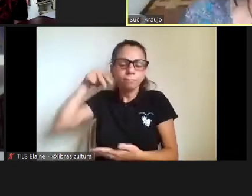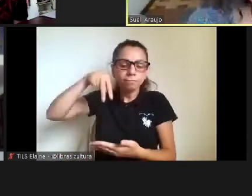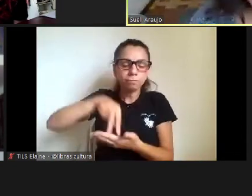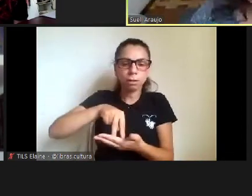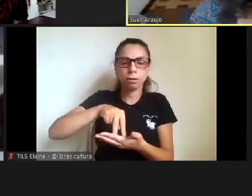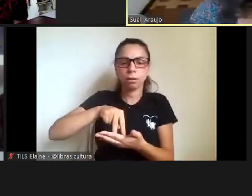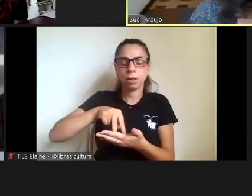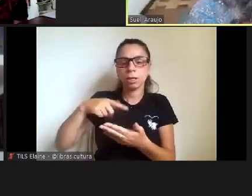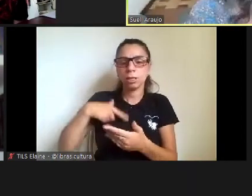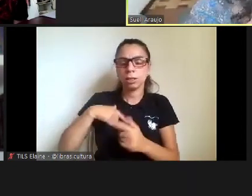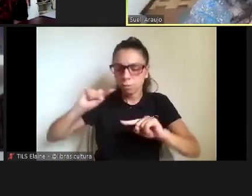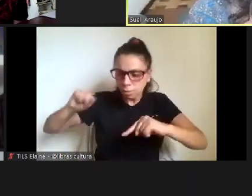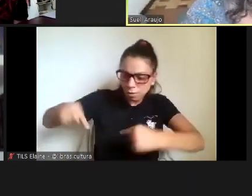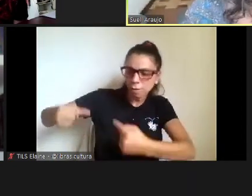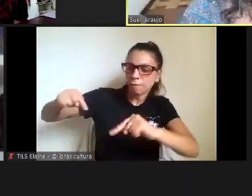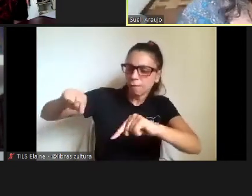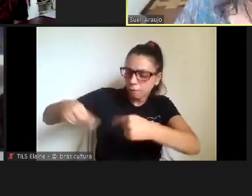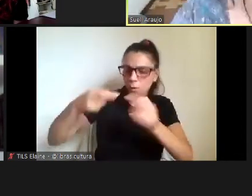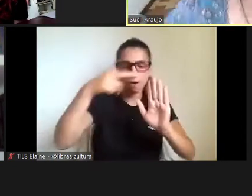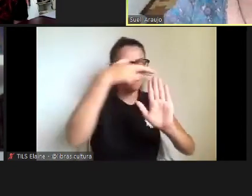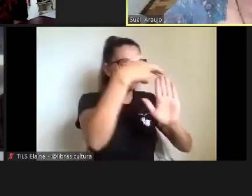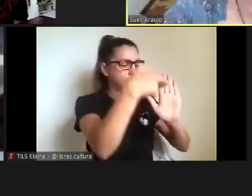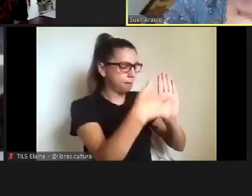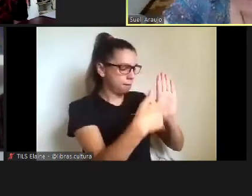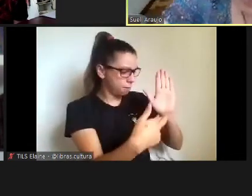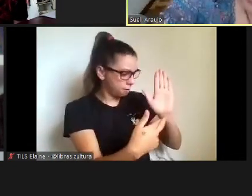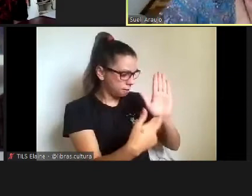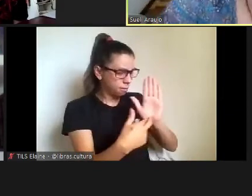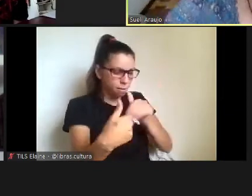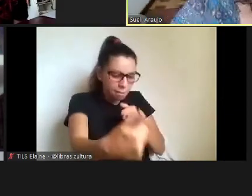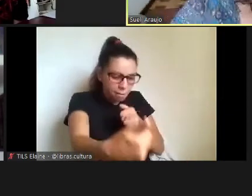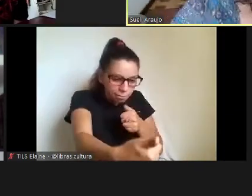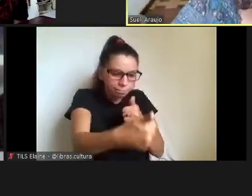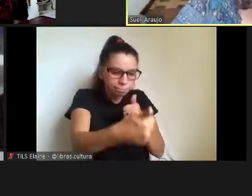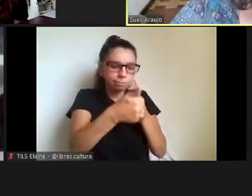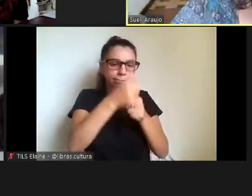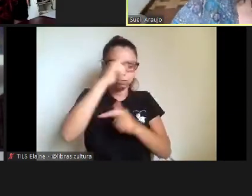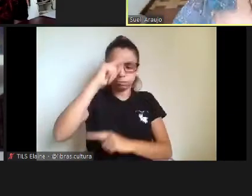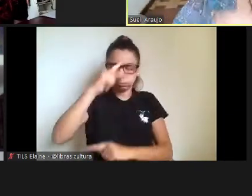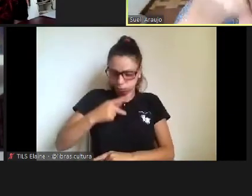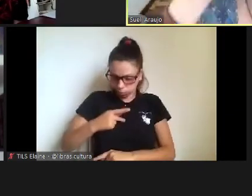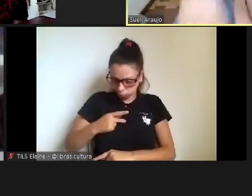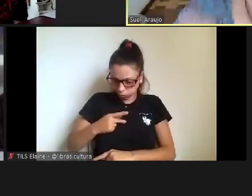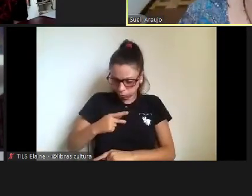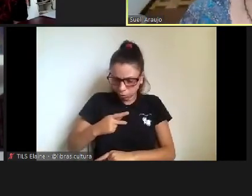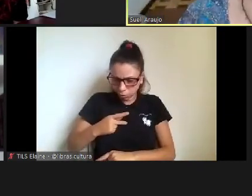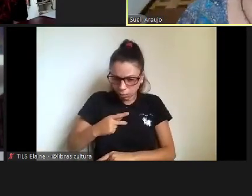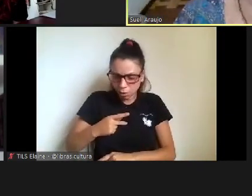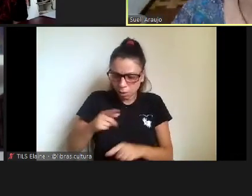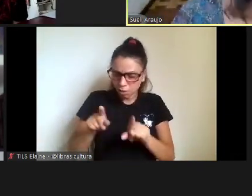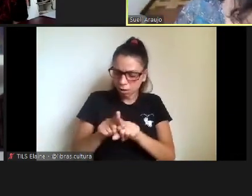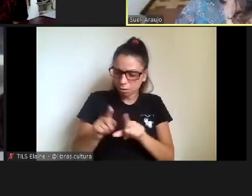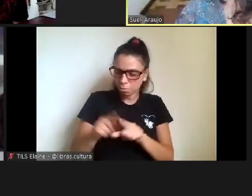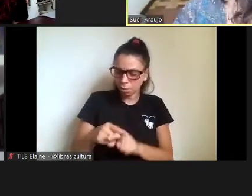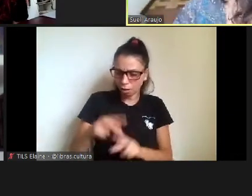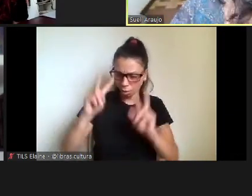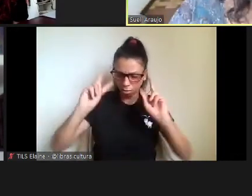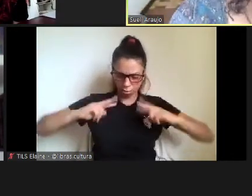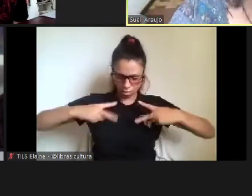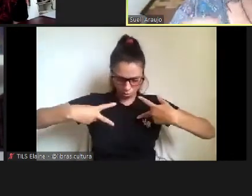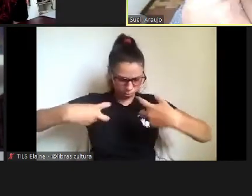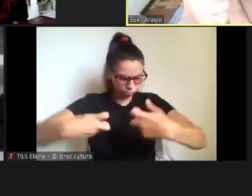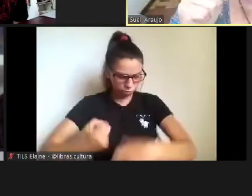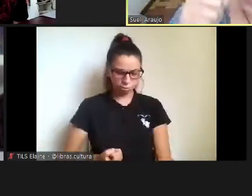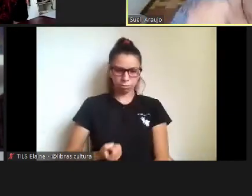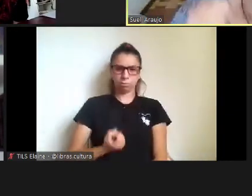cuja regra contempla o aproximar-se muito de si e o estranhar-se a respeito do